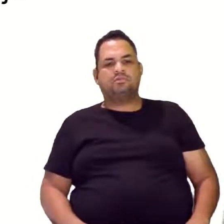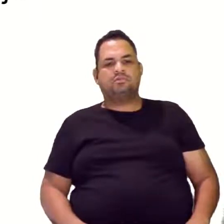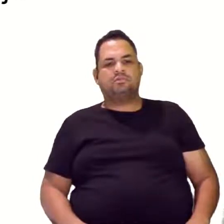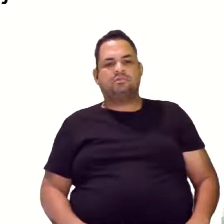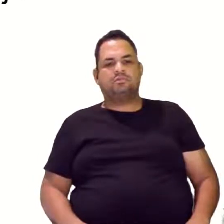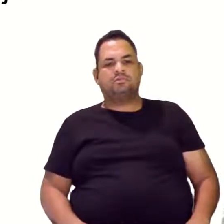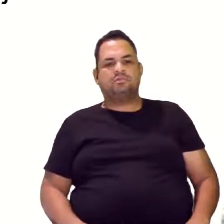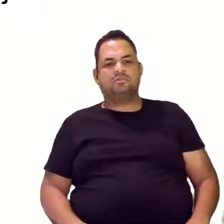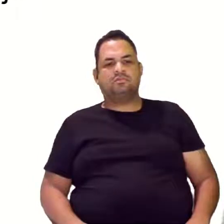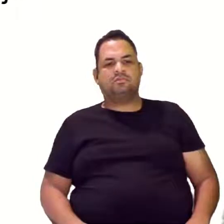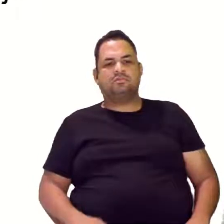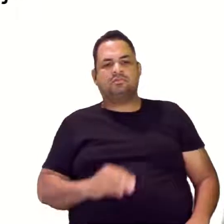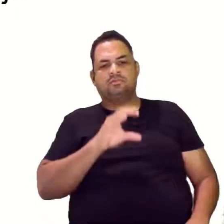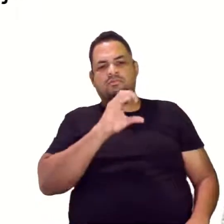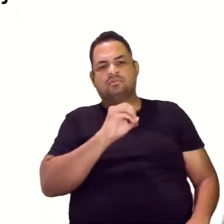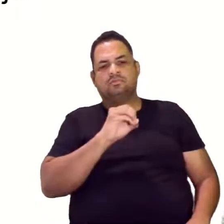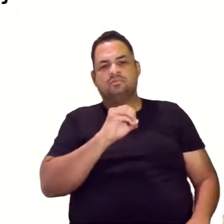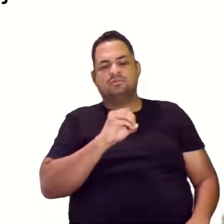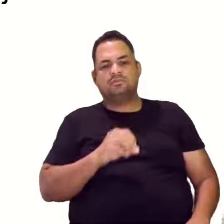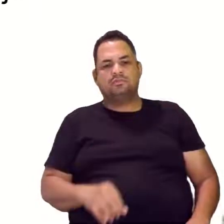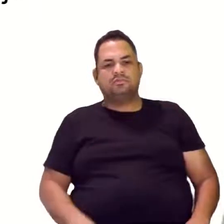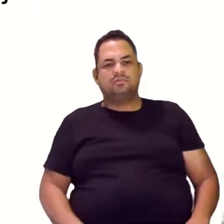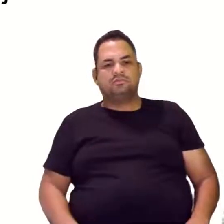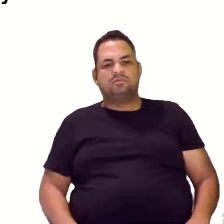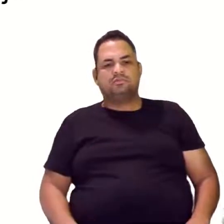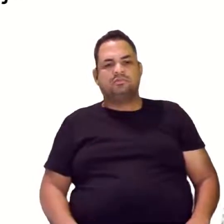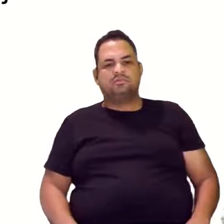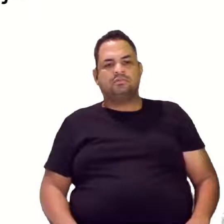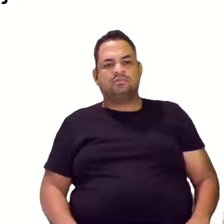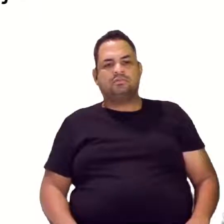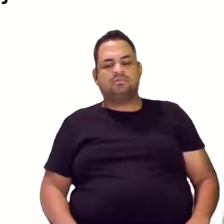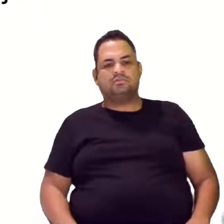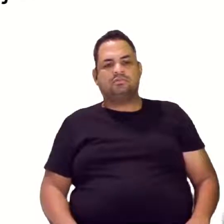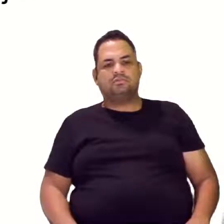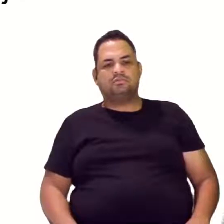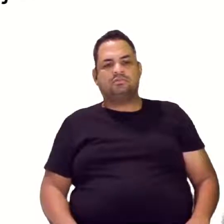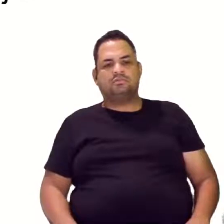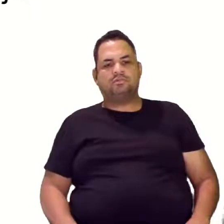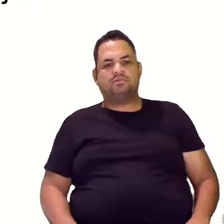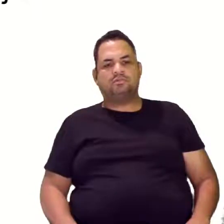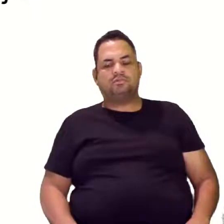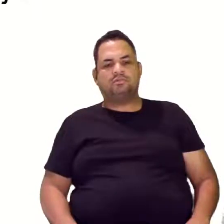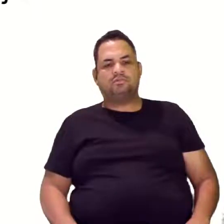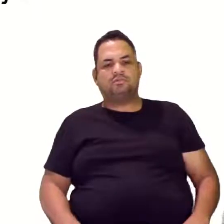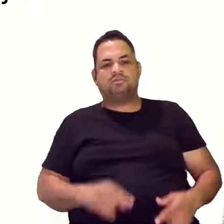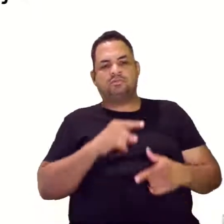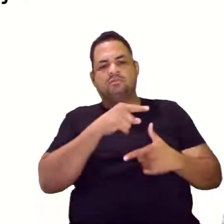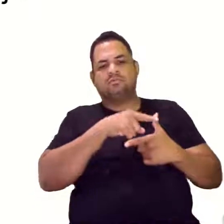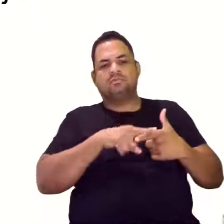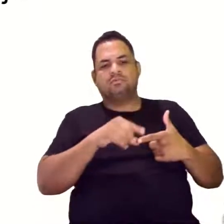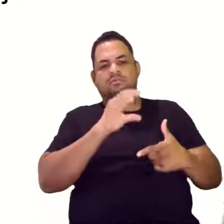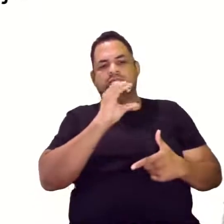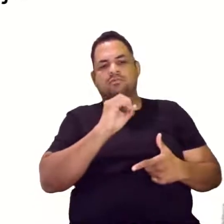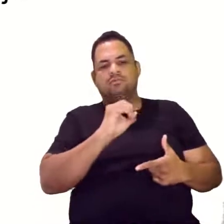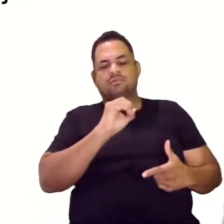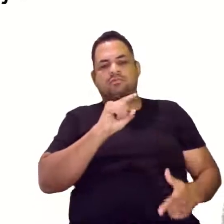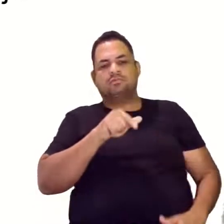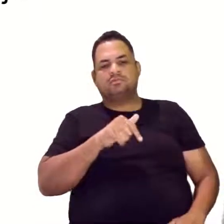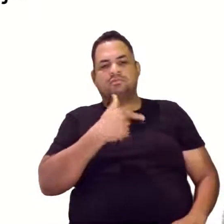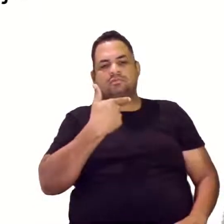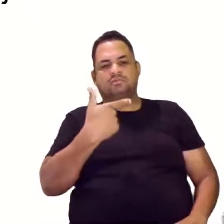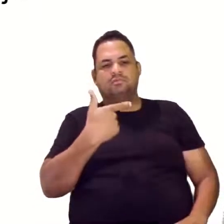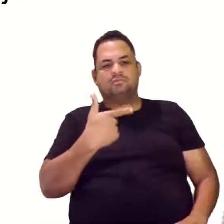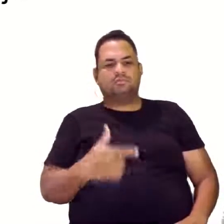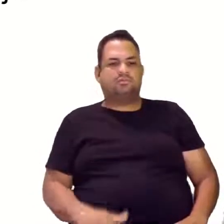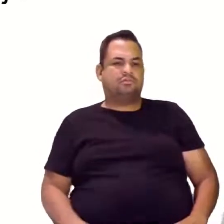8 também, 0,2. que vai dar... Ou 0... Peraí, deixa eu melhorar aqui. Vamos dividir por 8, que vai dar 0,2,